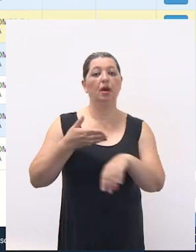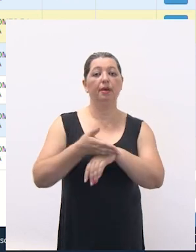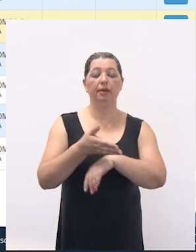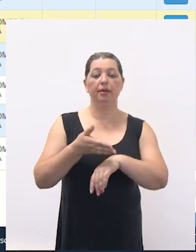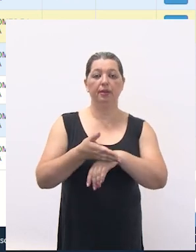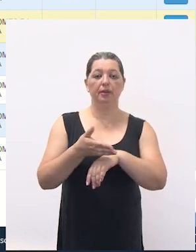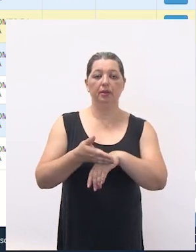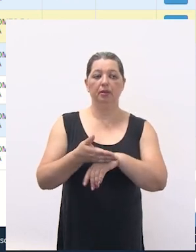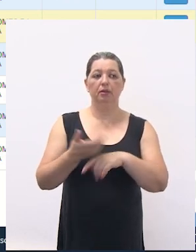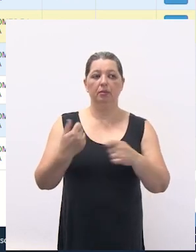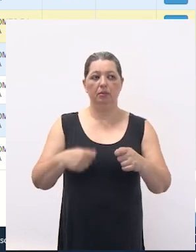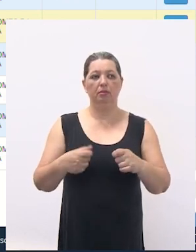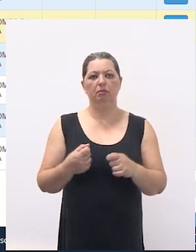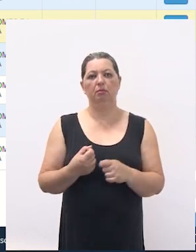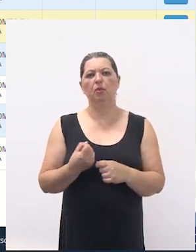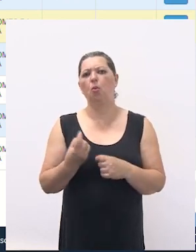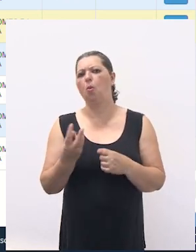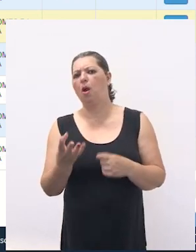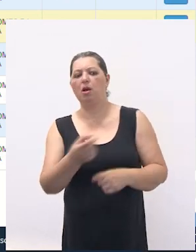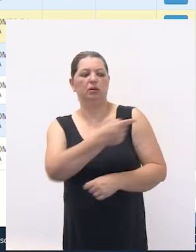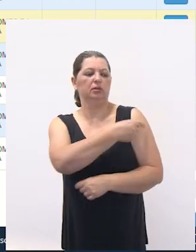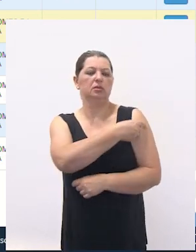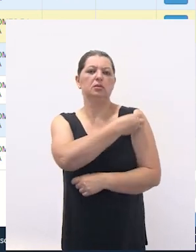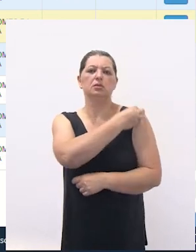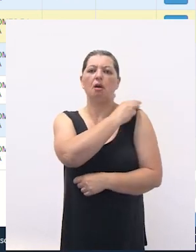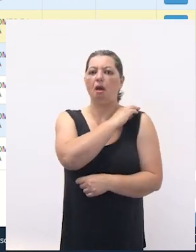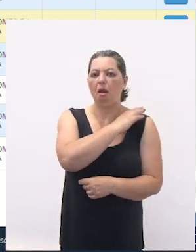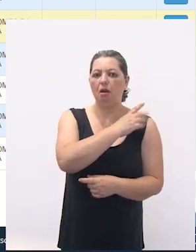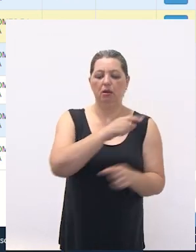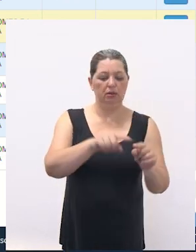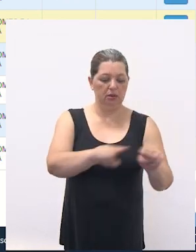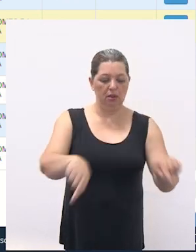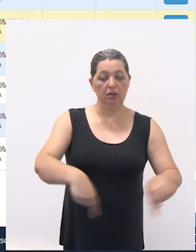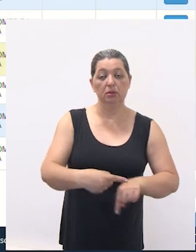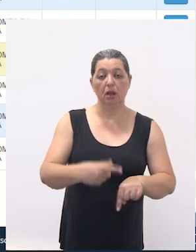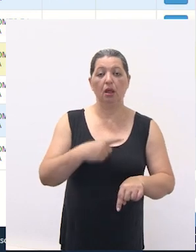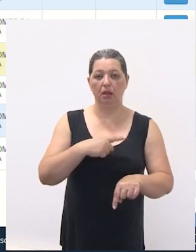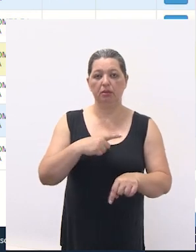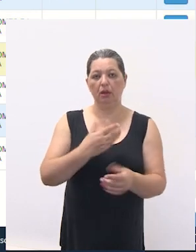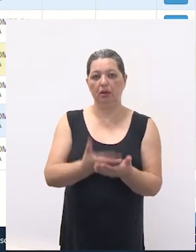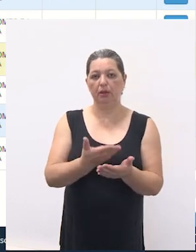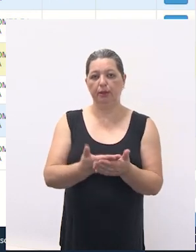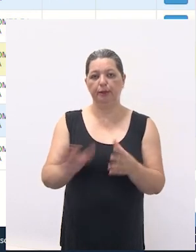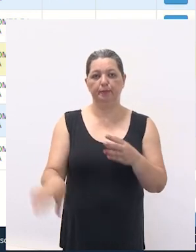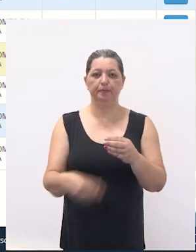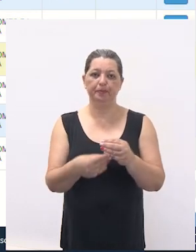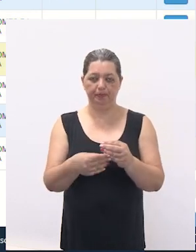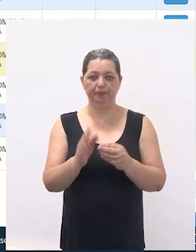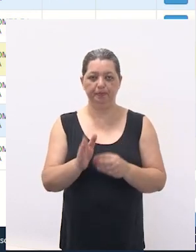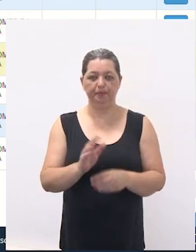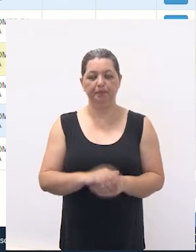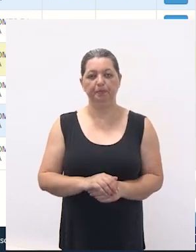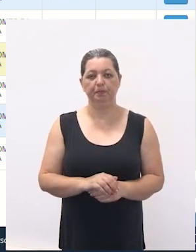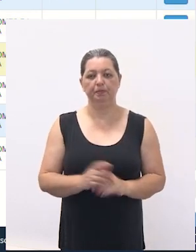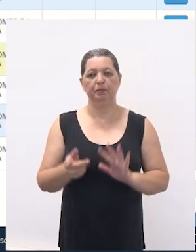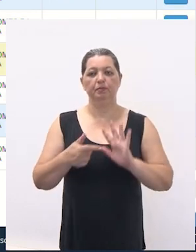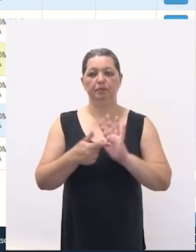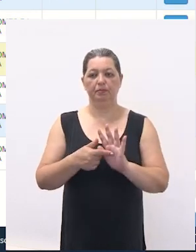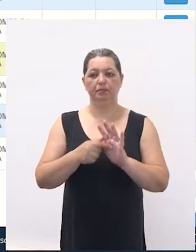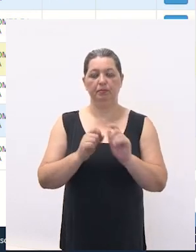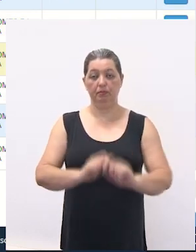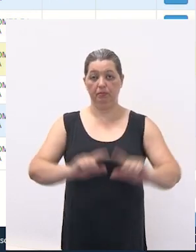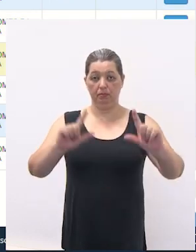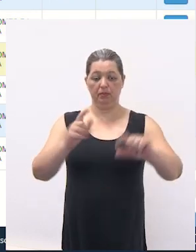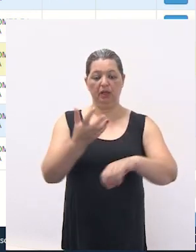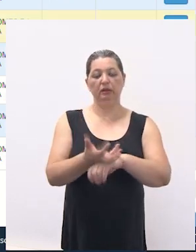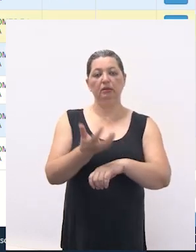lá quais são as séries, as classes que eu tenho a aula atribuída. E aí aparece, como está na tela aí, a disciplina,